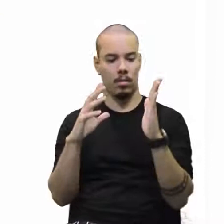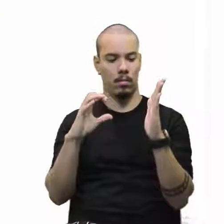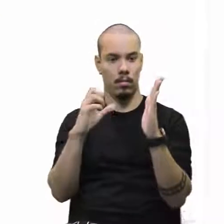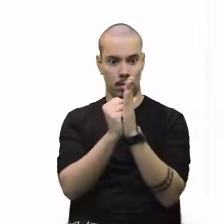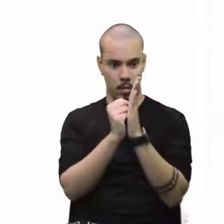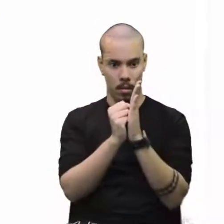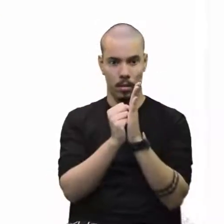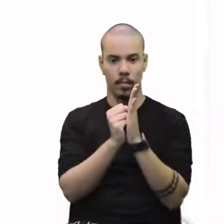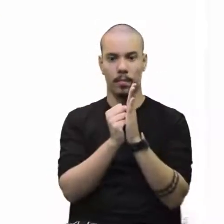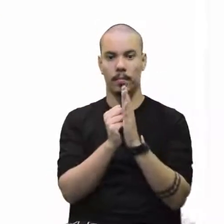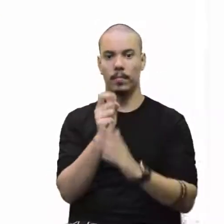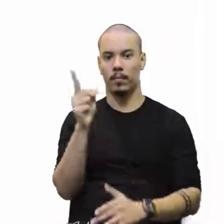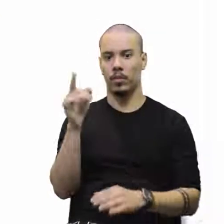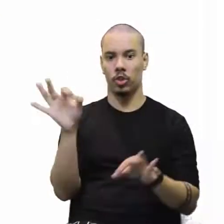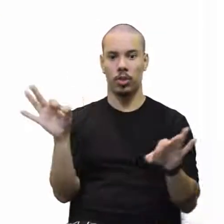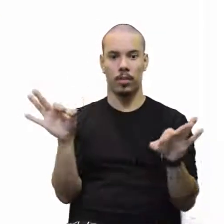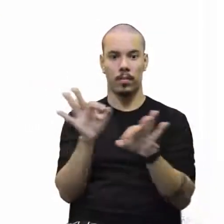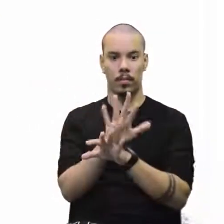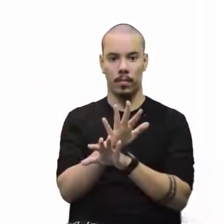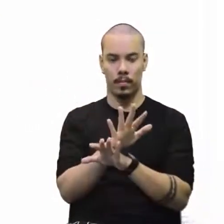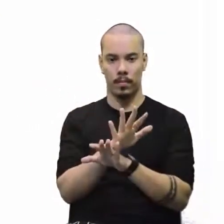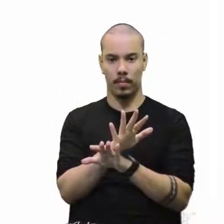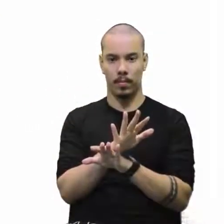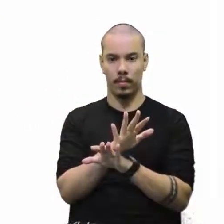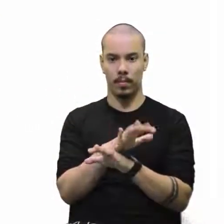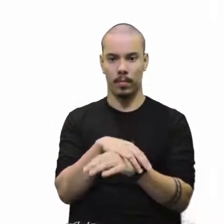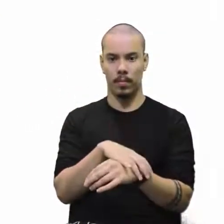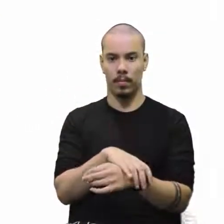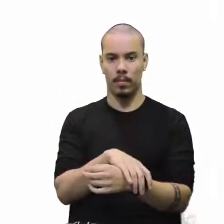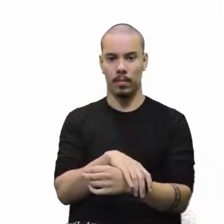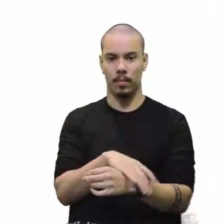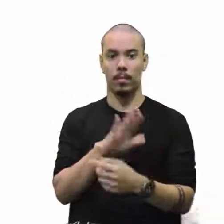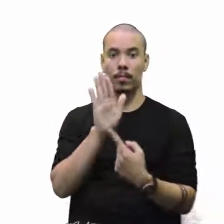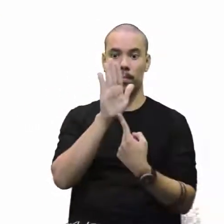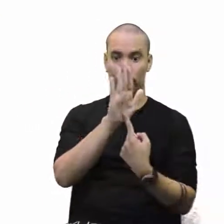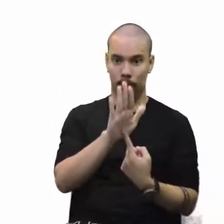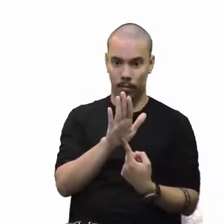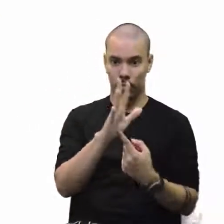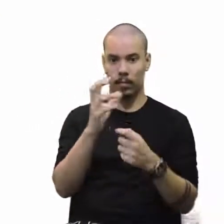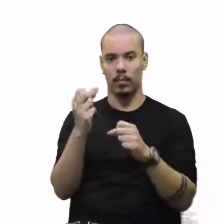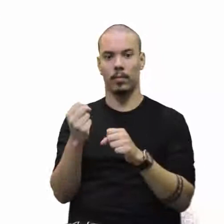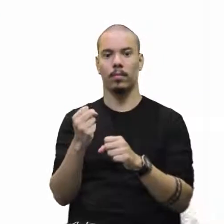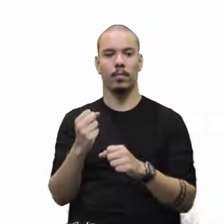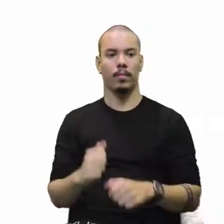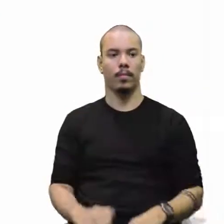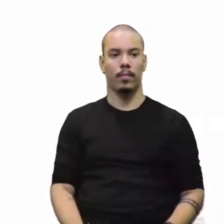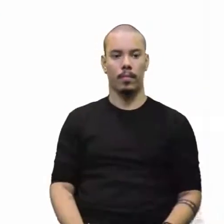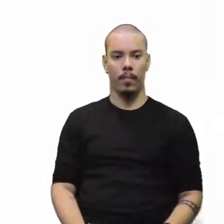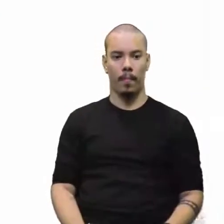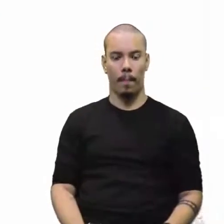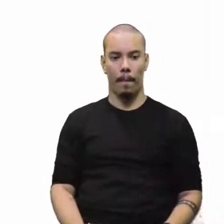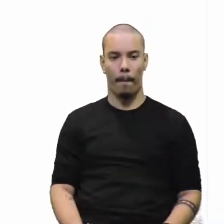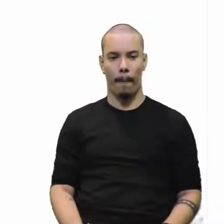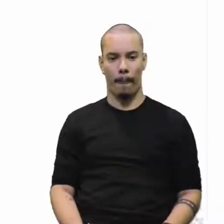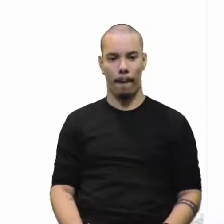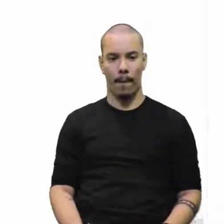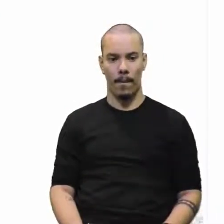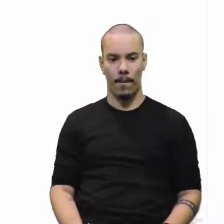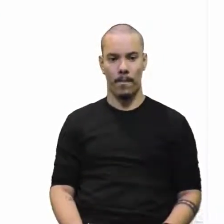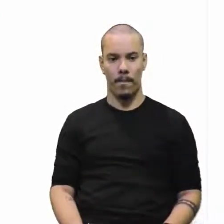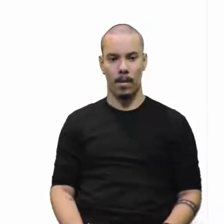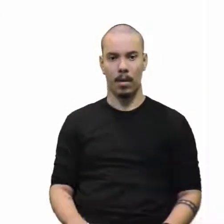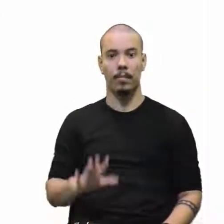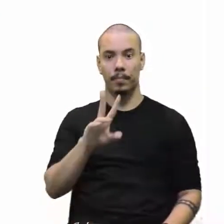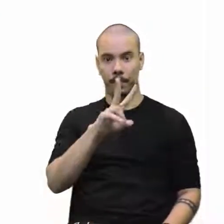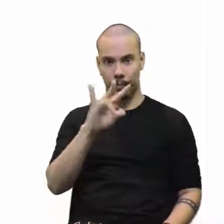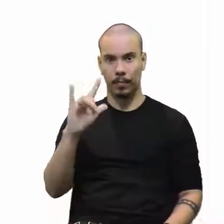está armada. armada, Né? Tá desarmada e armada. armada e desarmada, certo? Isso. Então vamos lá, aí levantando para formar os Indução